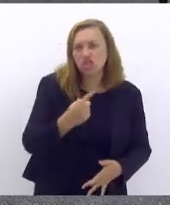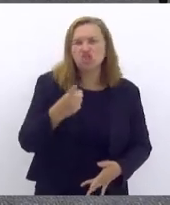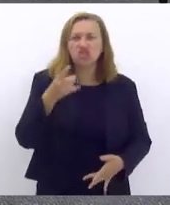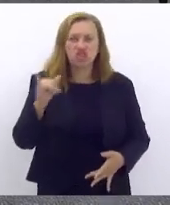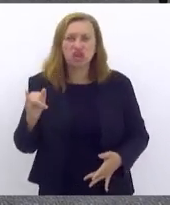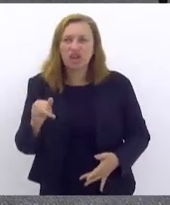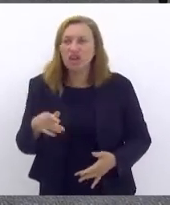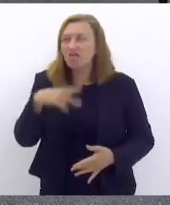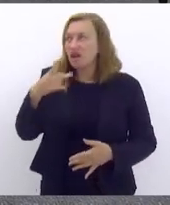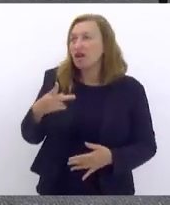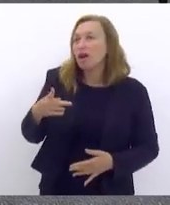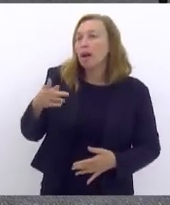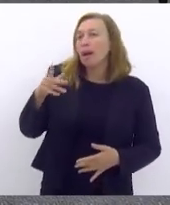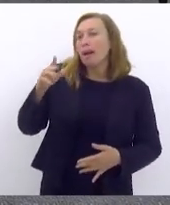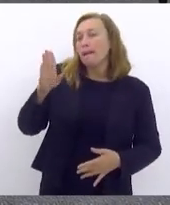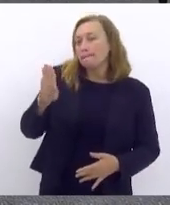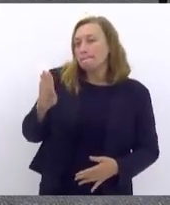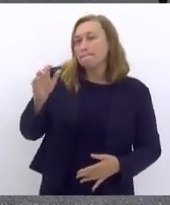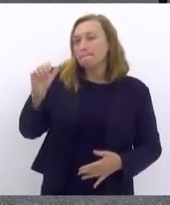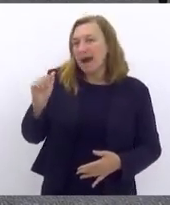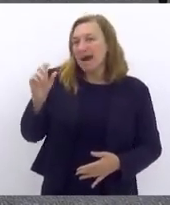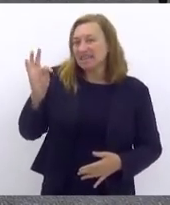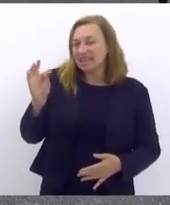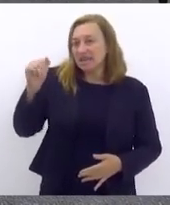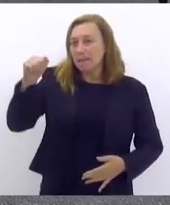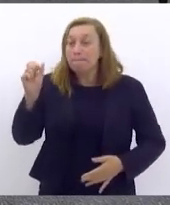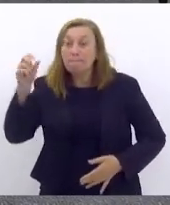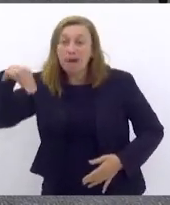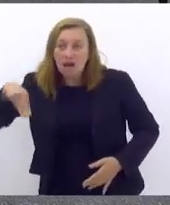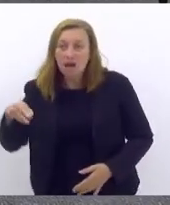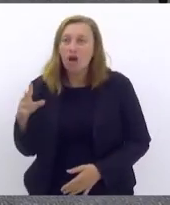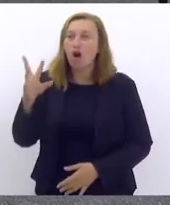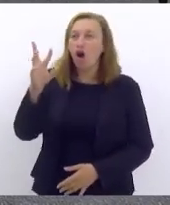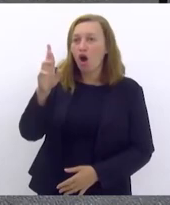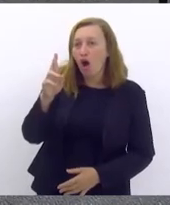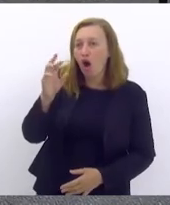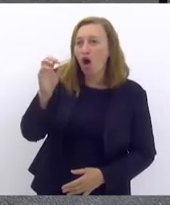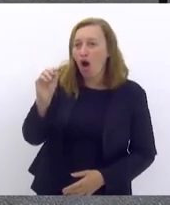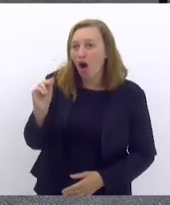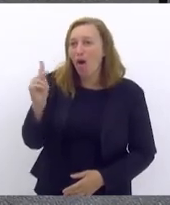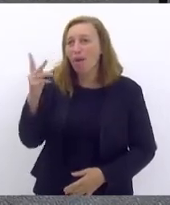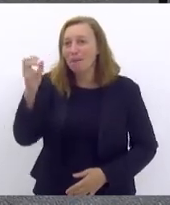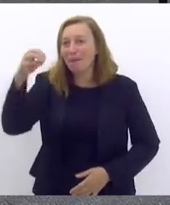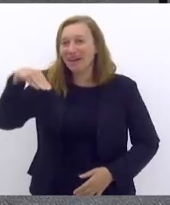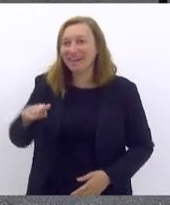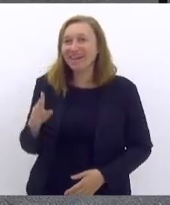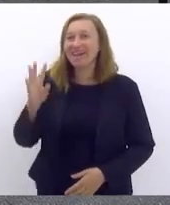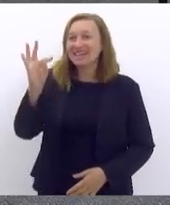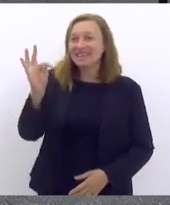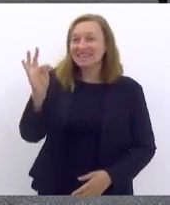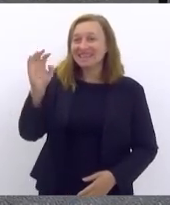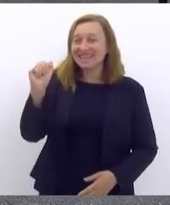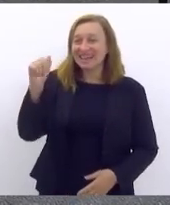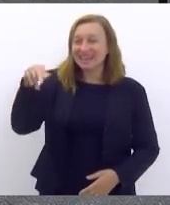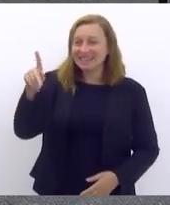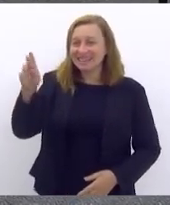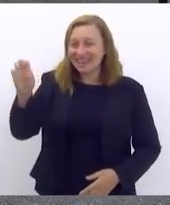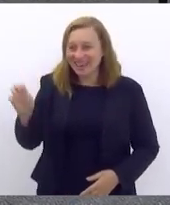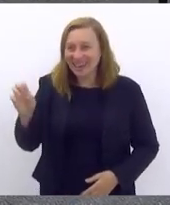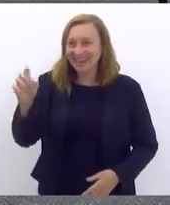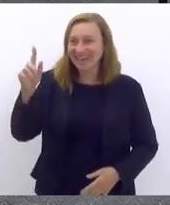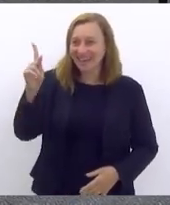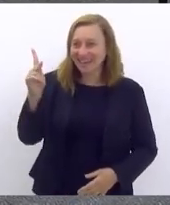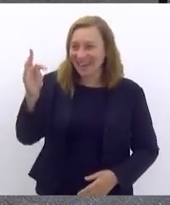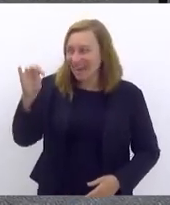super-heróis. Batman, Robin, porra, Thundercat, o que for. Mulher Maravilha. Mulher Maravilha, qualquer um.